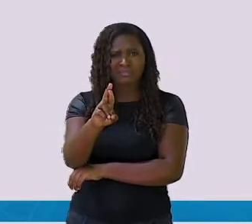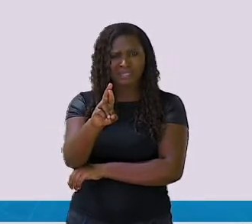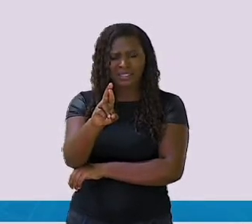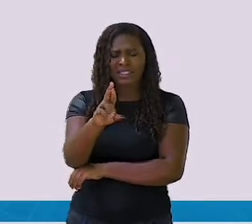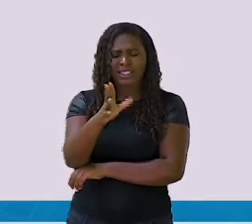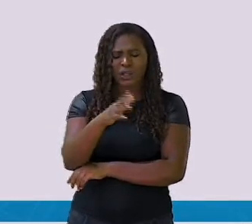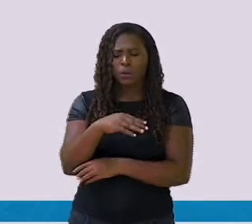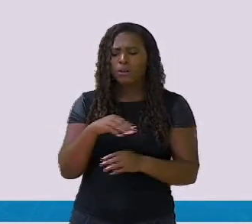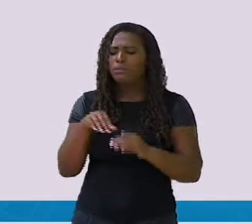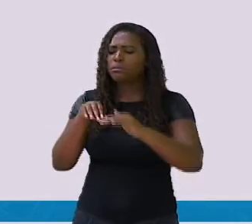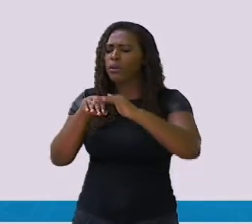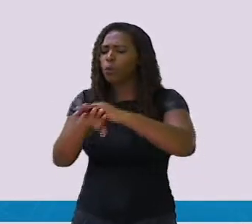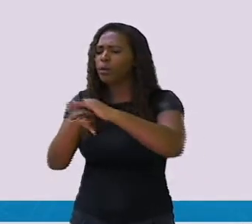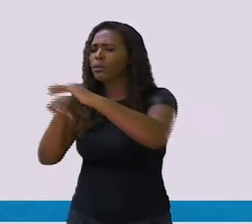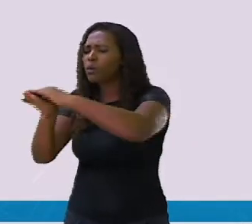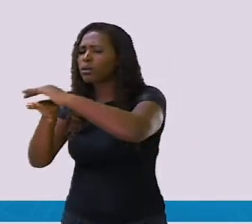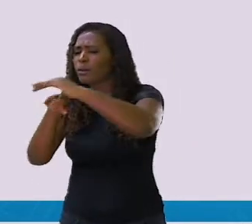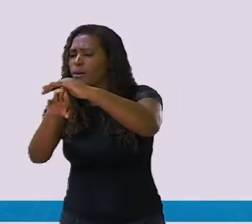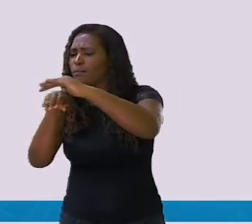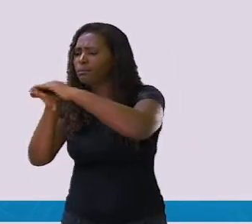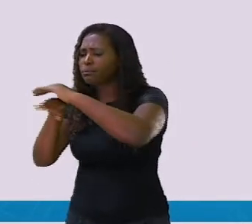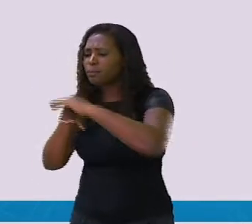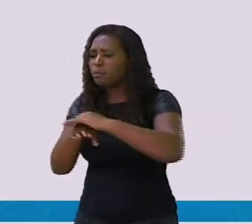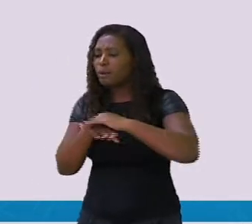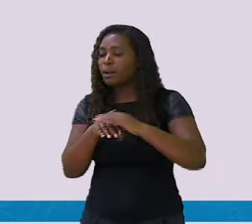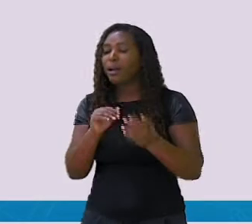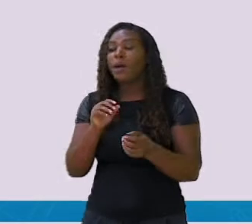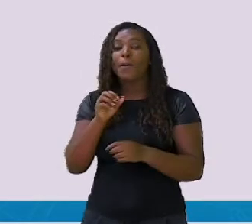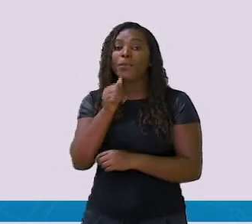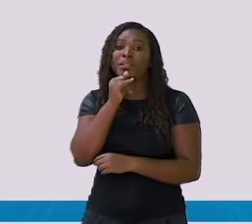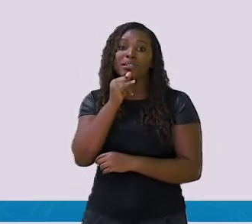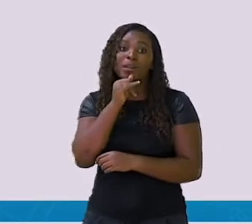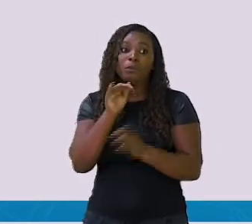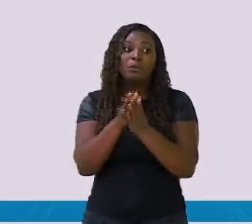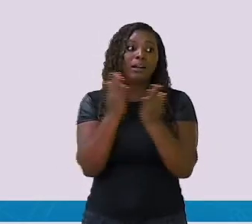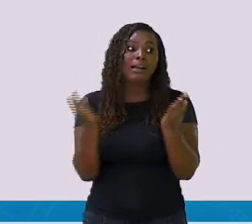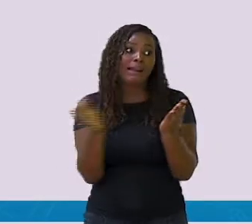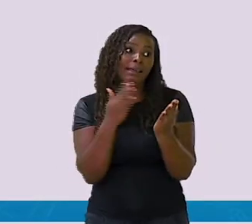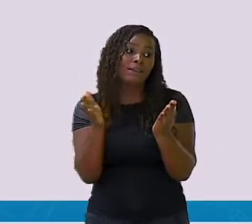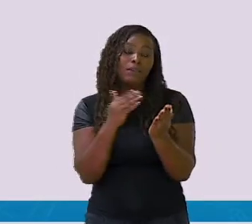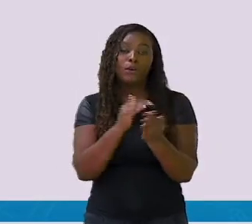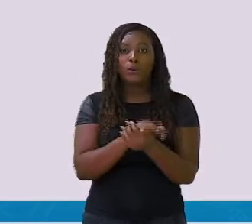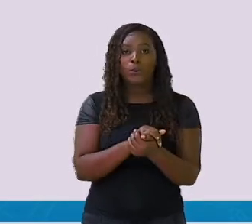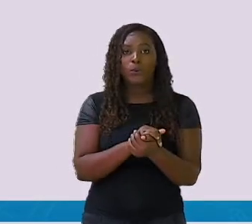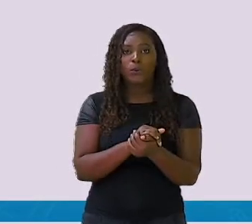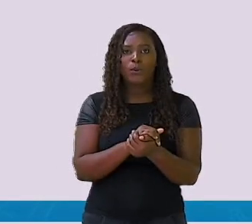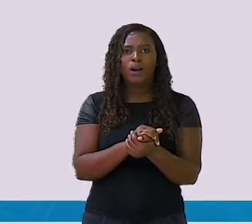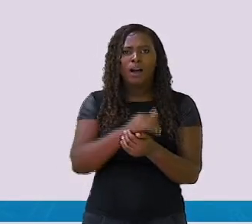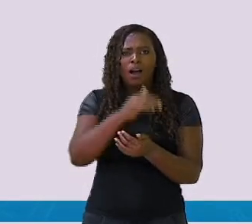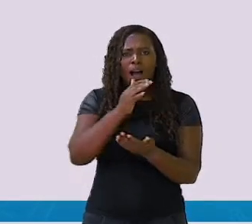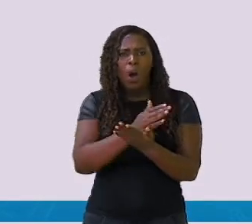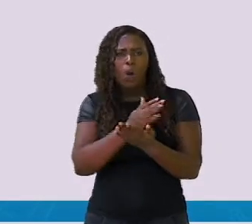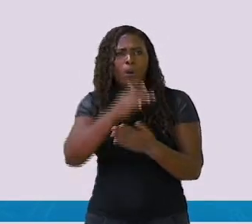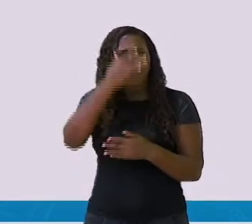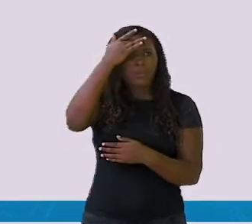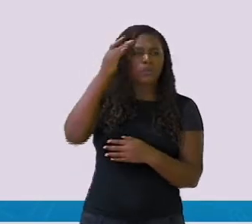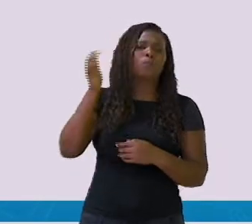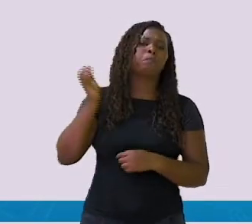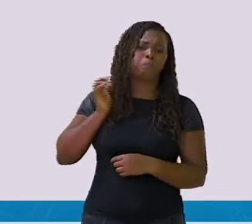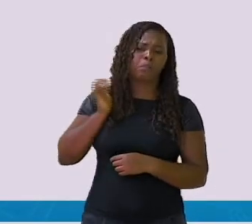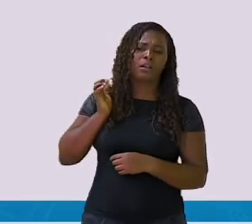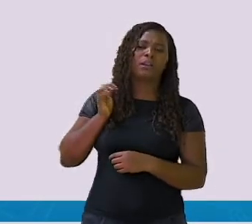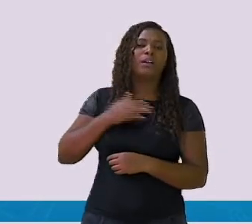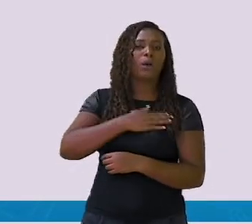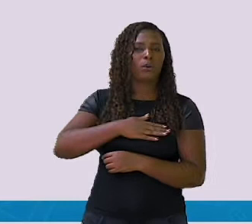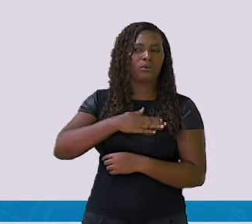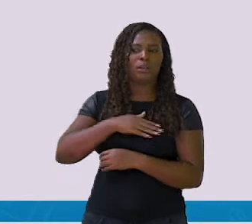coleções. Então, por exemplo, tinham determinadas pessoas que gostavam de colecionar livros. Eles adquiriam aquele